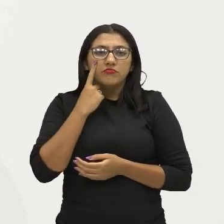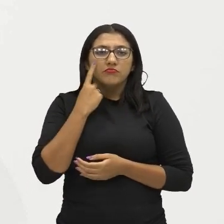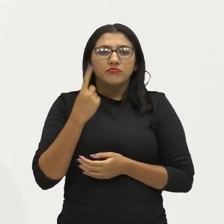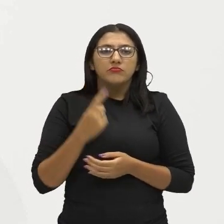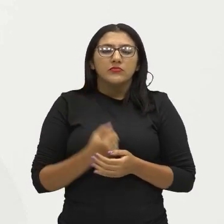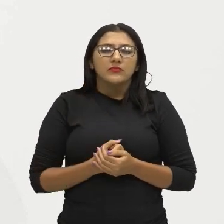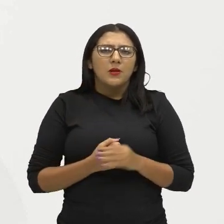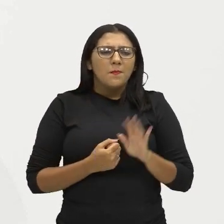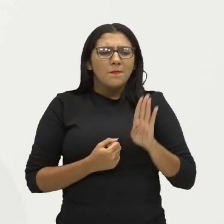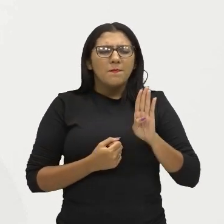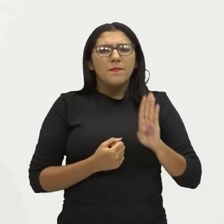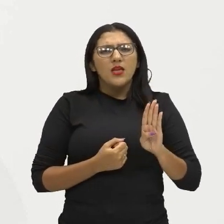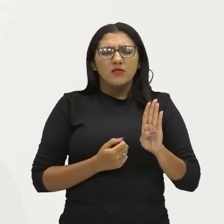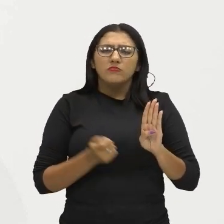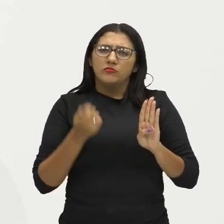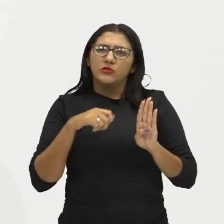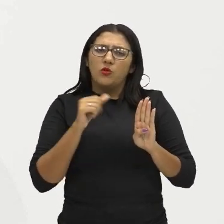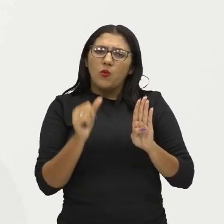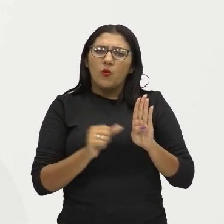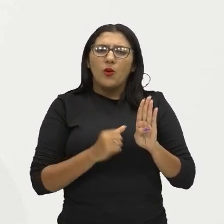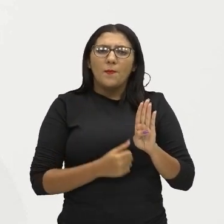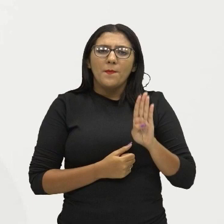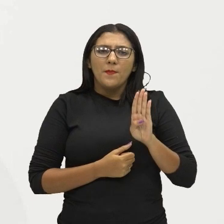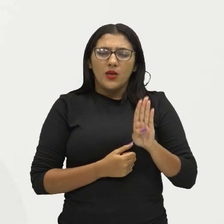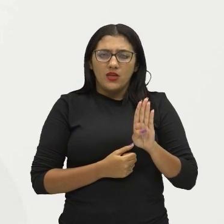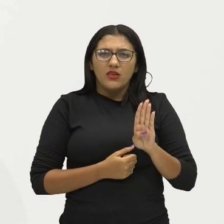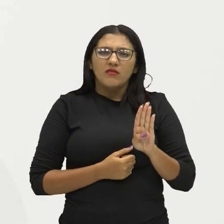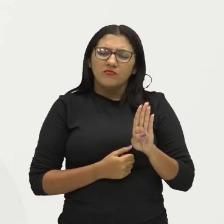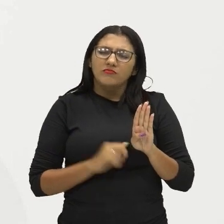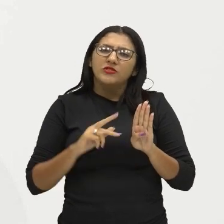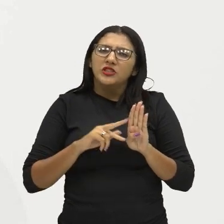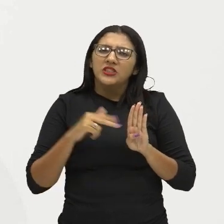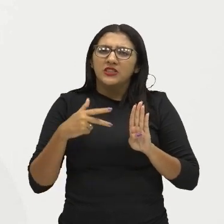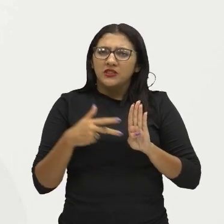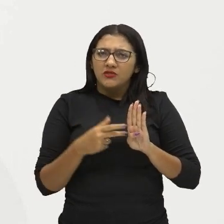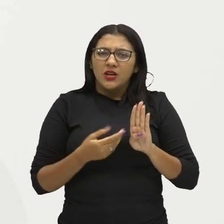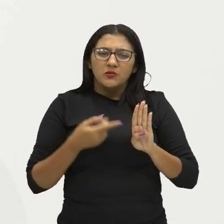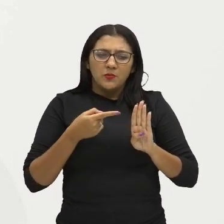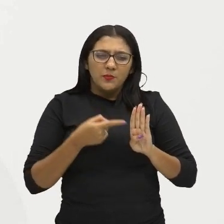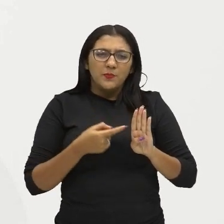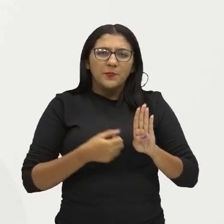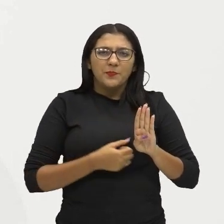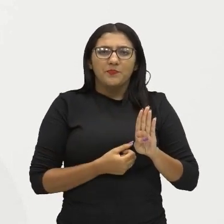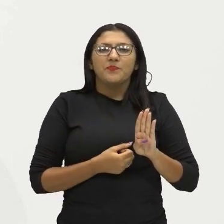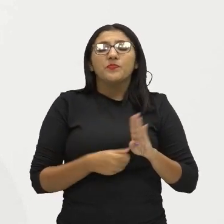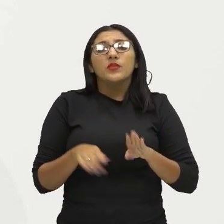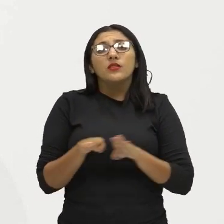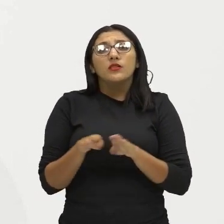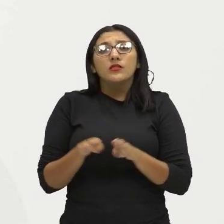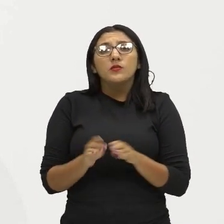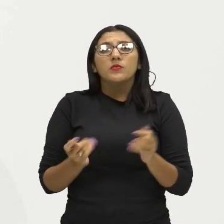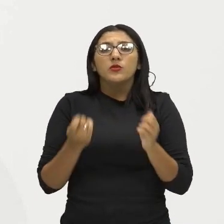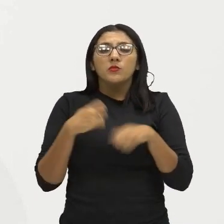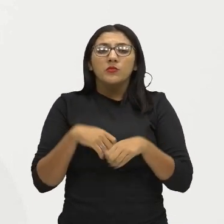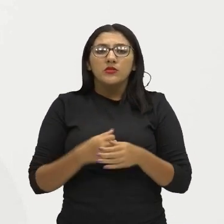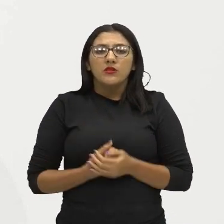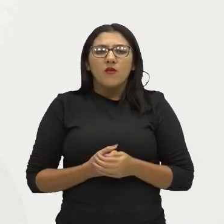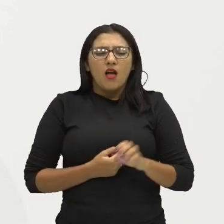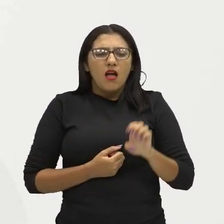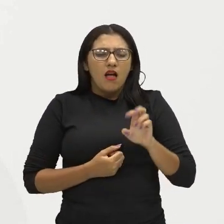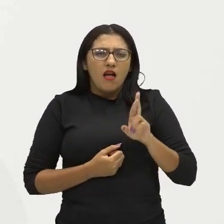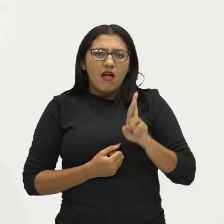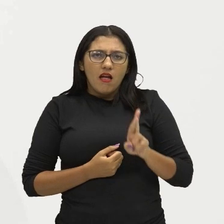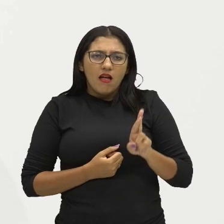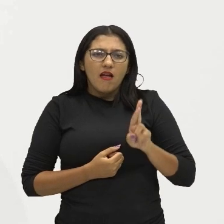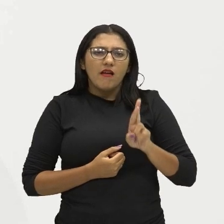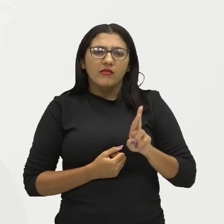da letra B de biscoito, certo? E posso utilizar a letra R